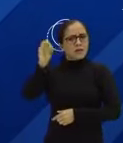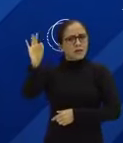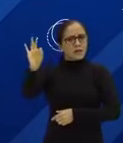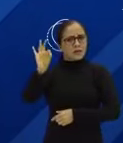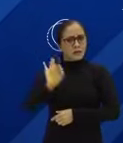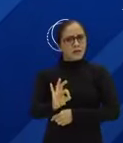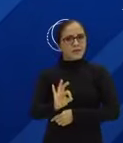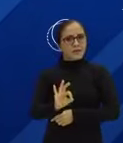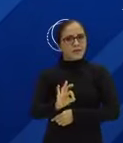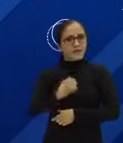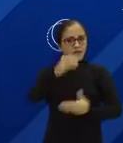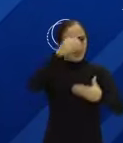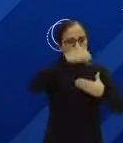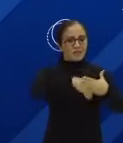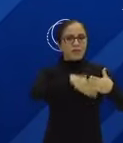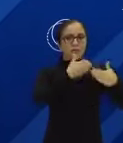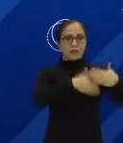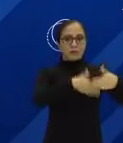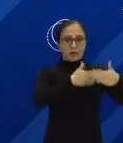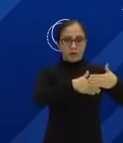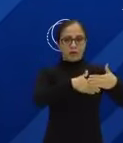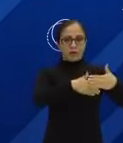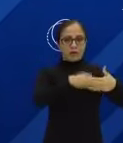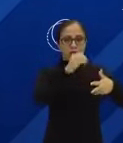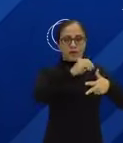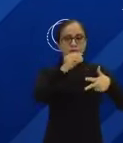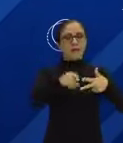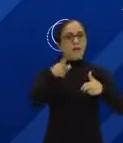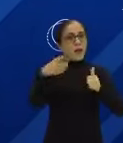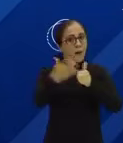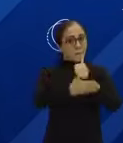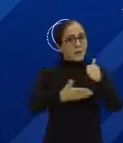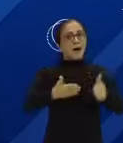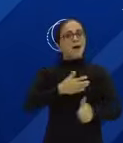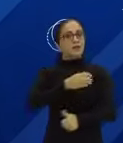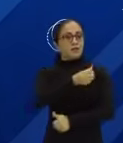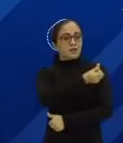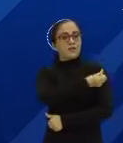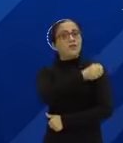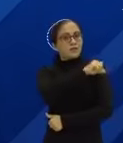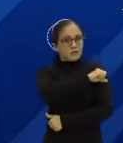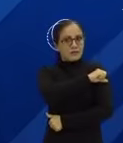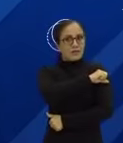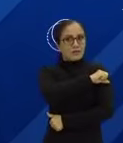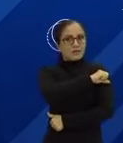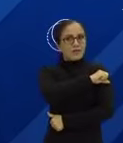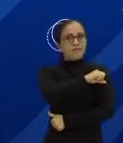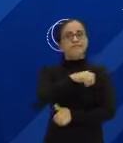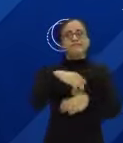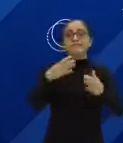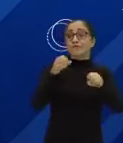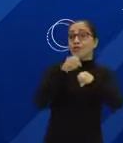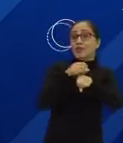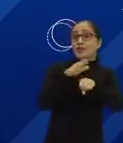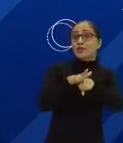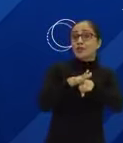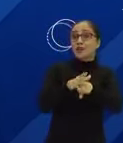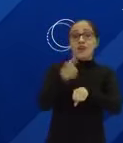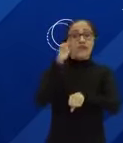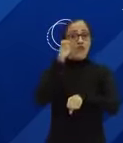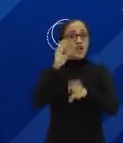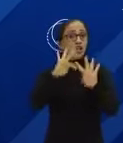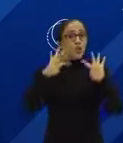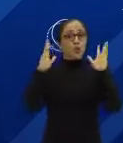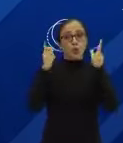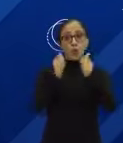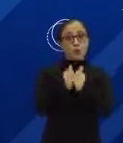cobrado na prova do Enem é lá do ensino fundamental? Olha a dica. Assista todas essas aulas, para que você fique